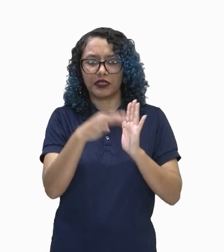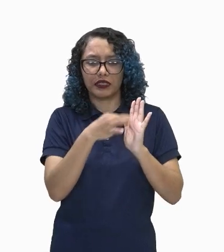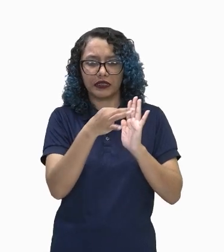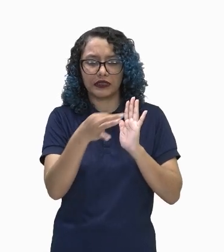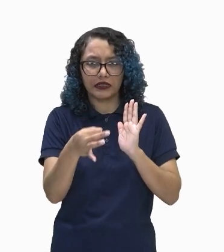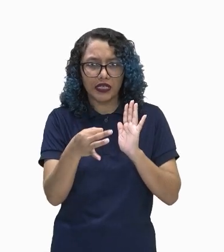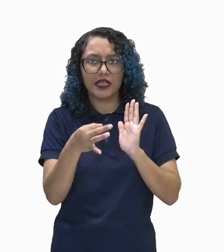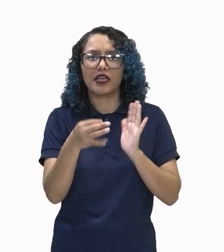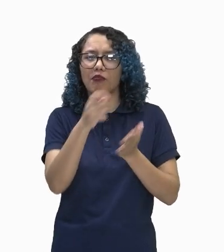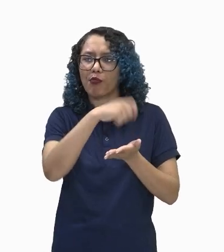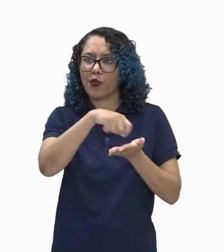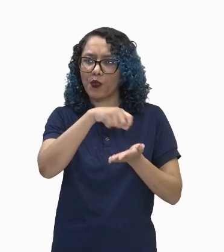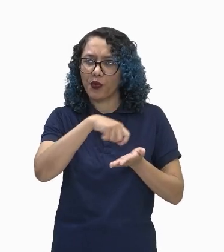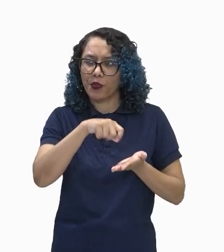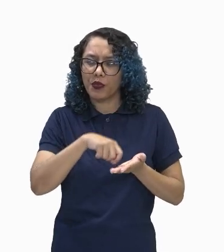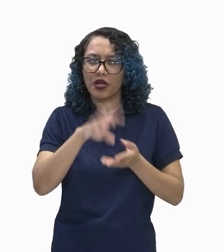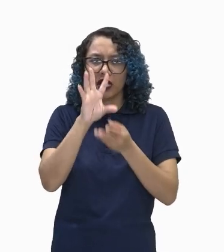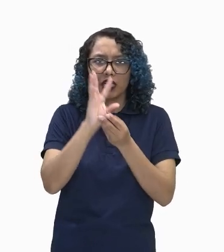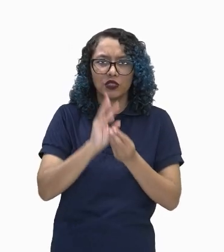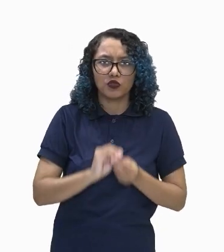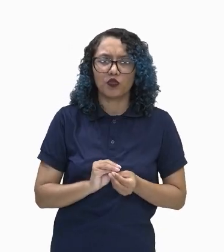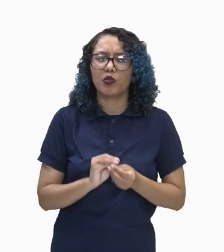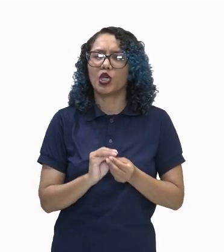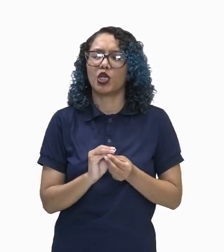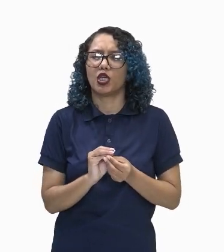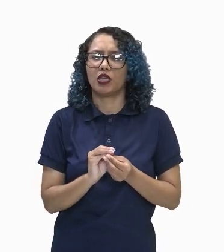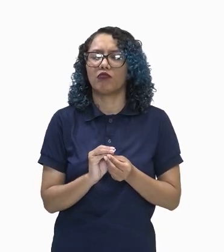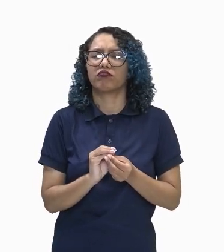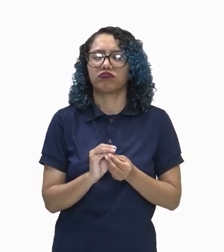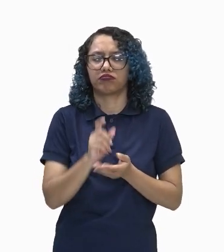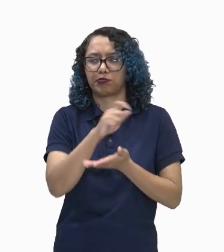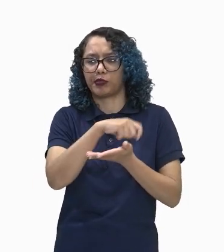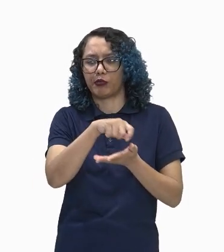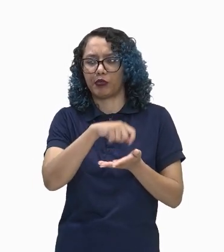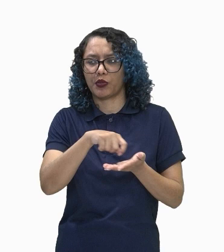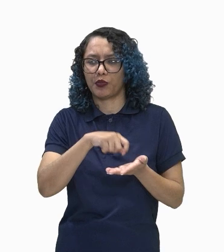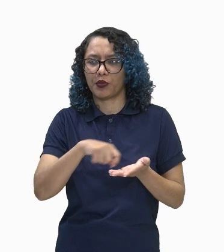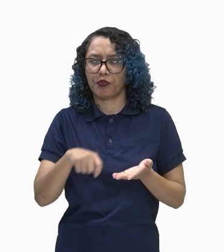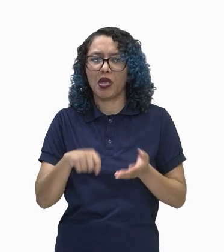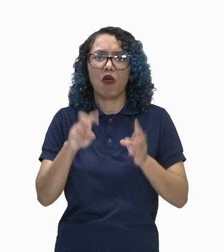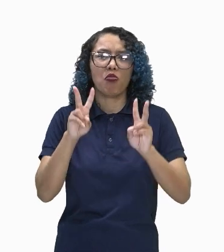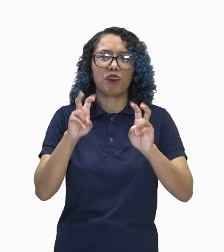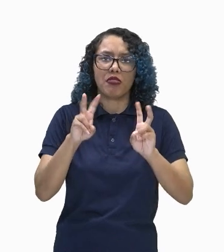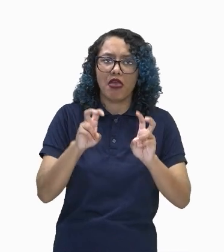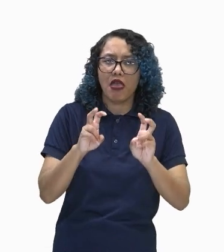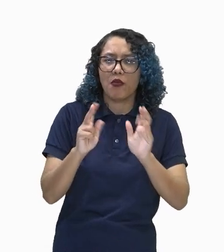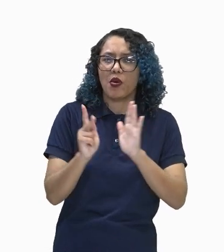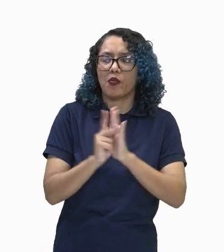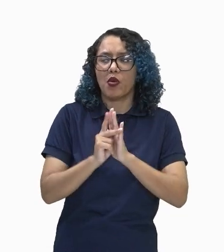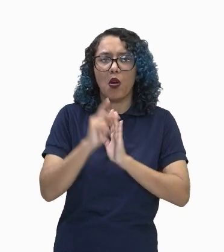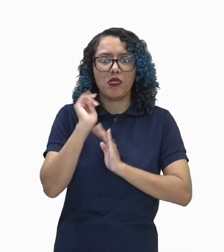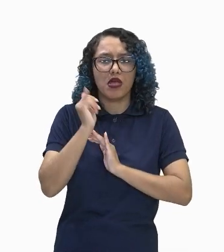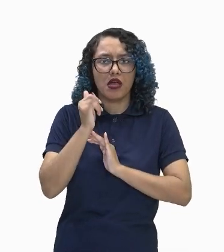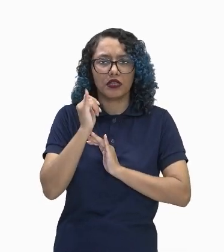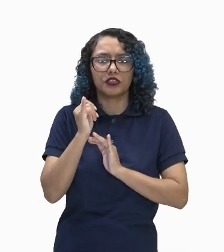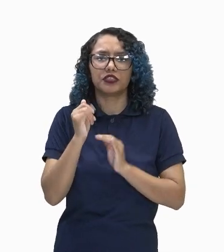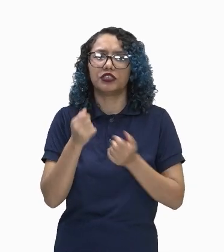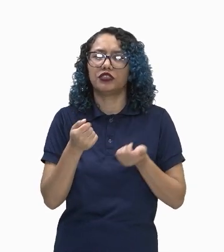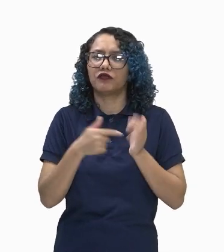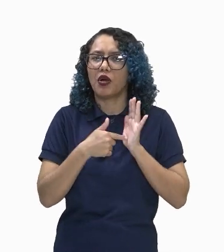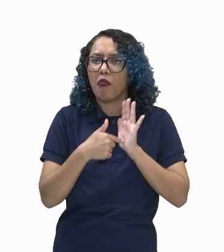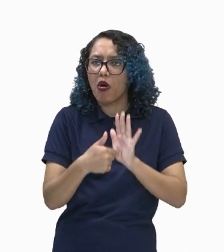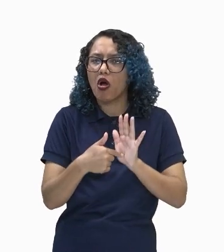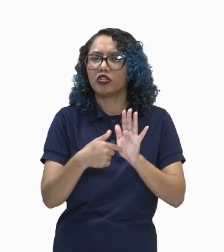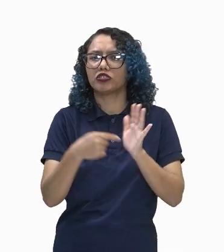intenção ali de resumir em linhas gerais o que aquela narrativa traz, apontando pontos positivos e